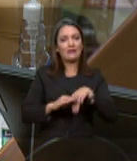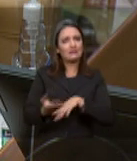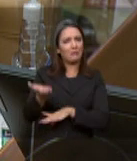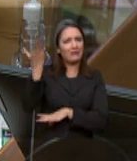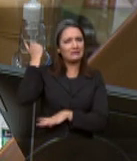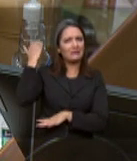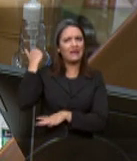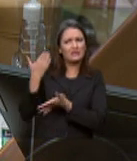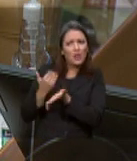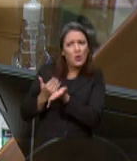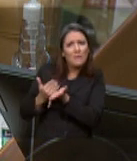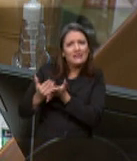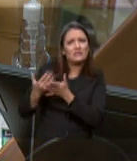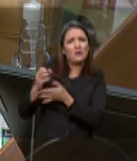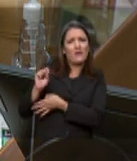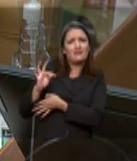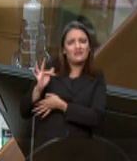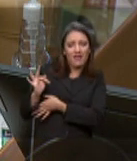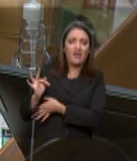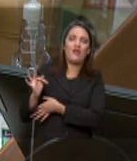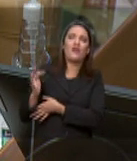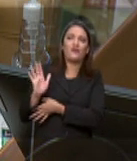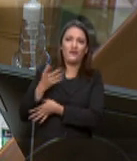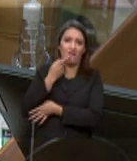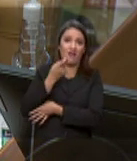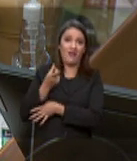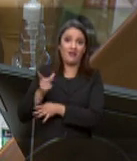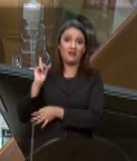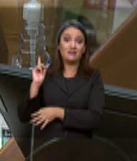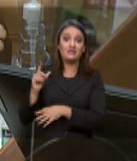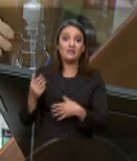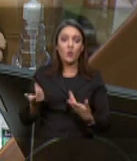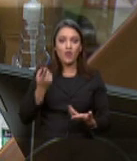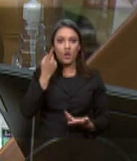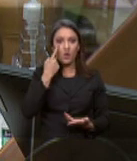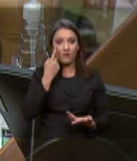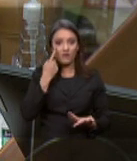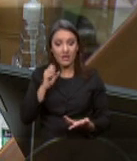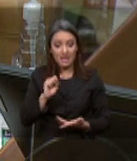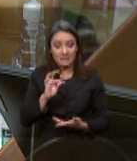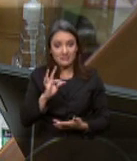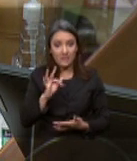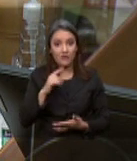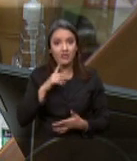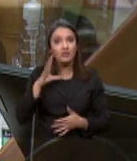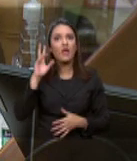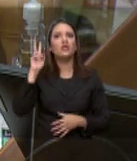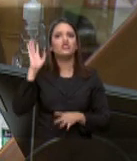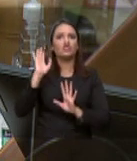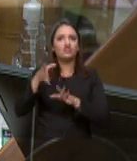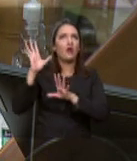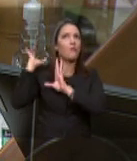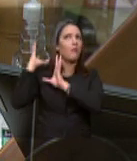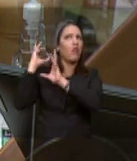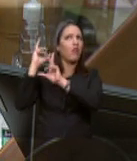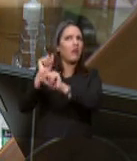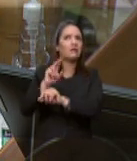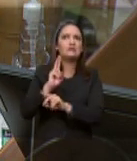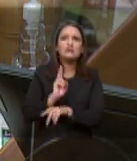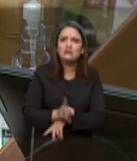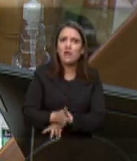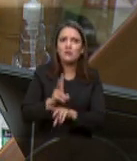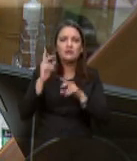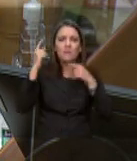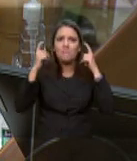do Supremo, eu na hora que eu vi que o Supremo tem uma história de preocupação especificamente